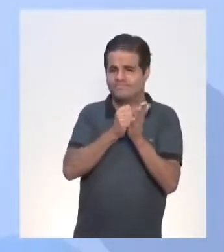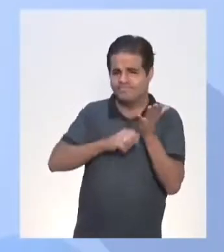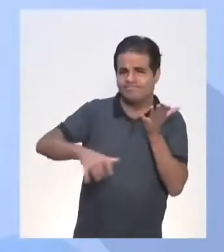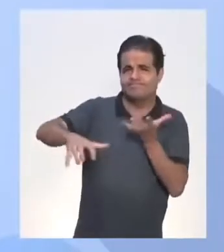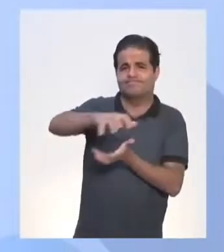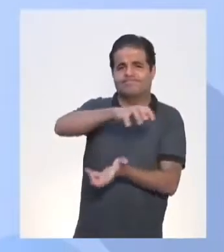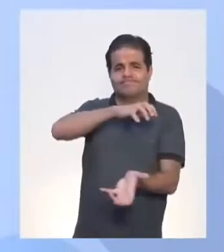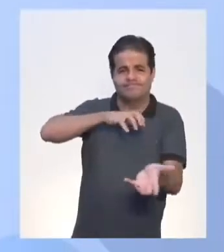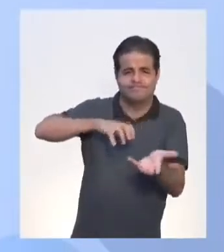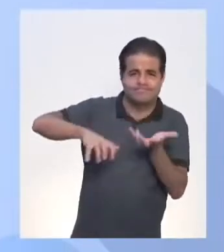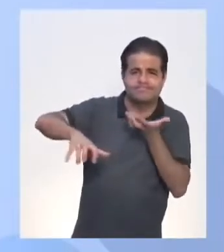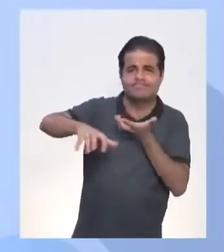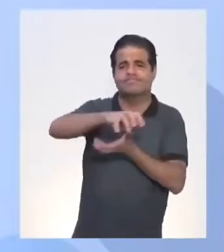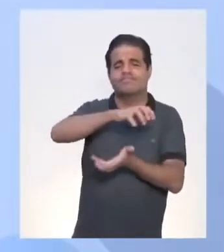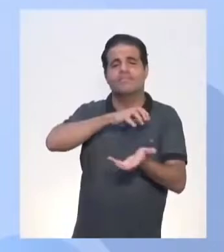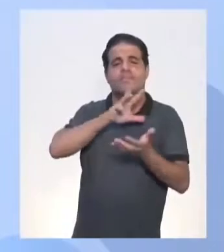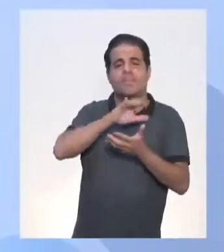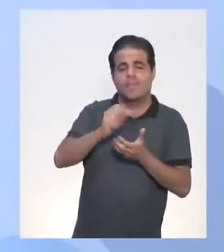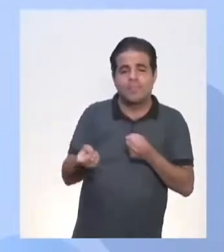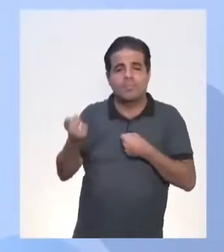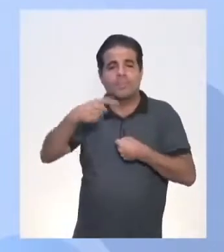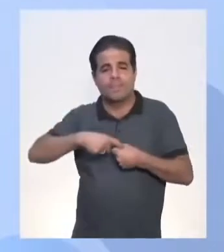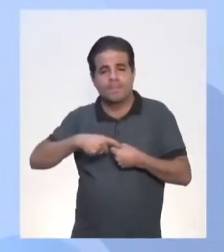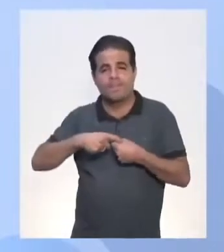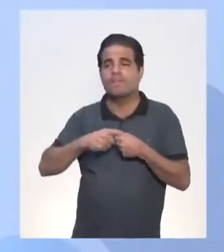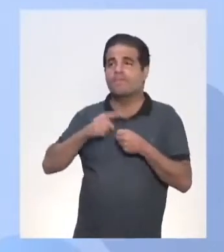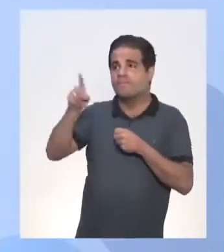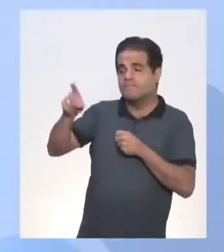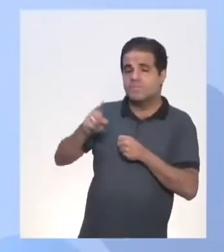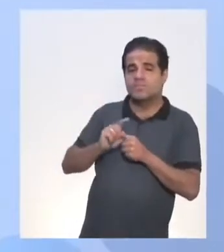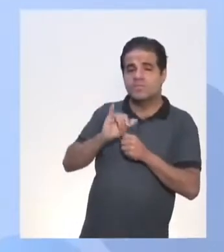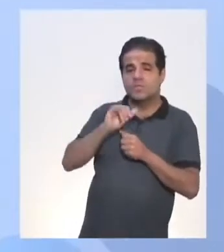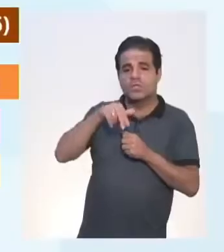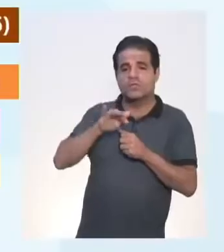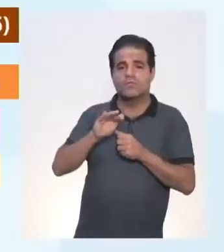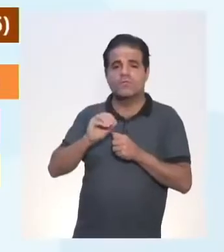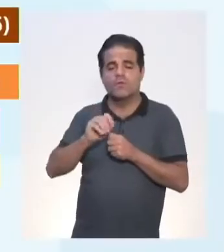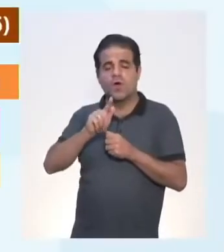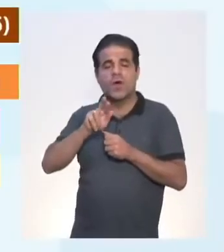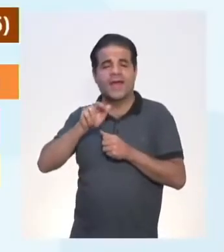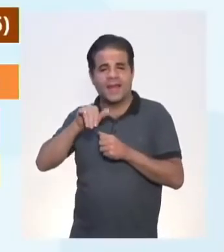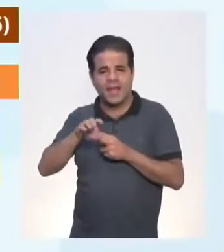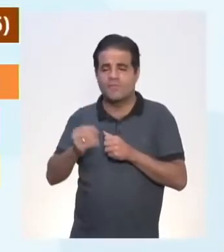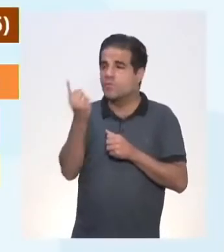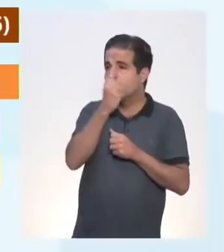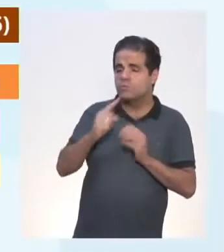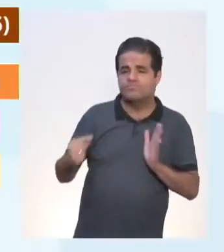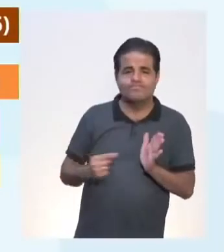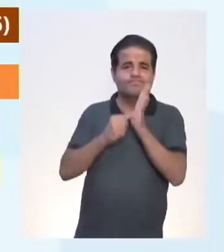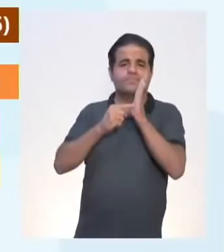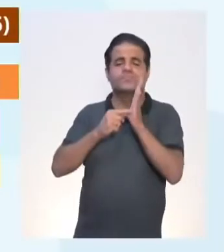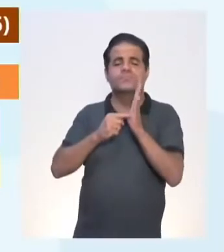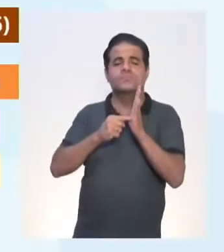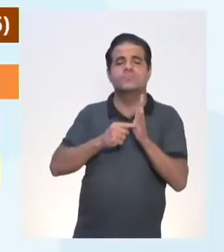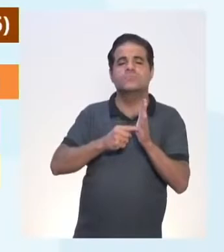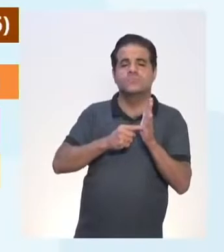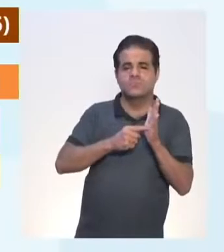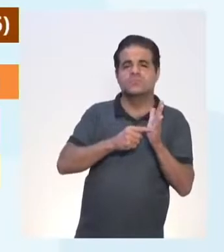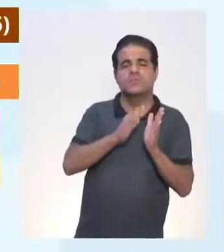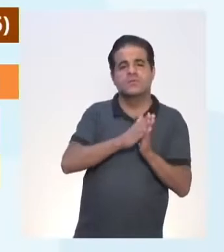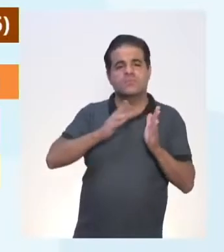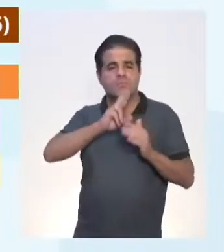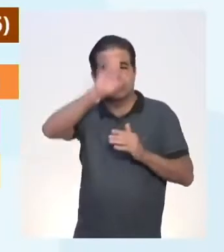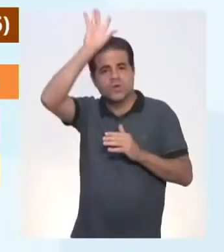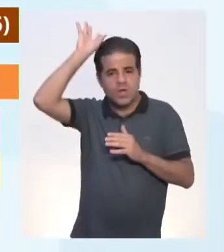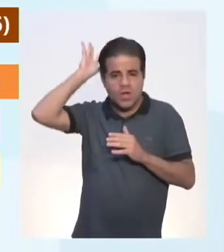crise econômica. E para voltarmos lá no infográfico, nós teremos o último ponto aqui da República